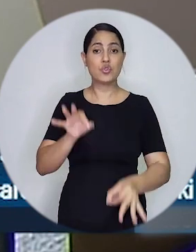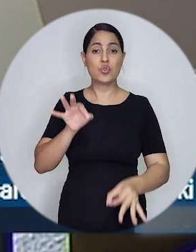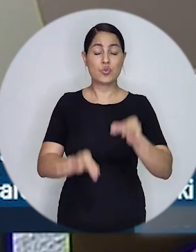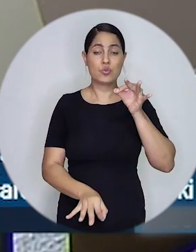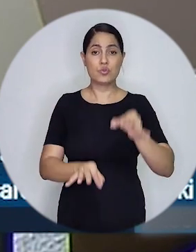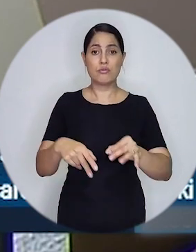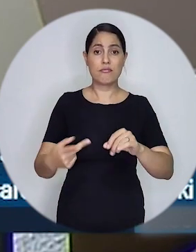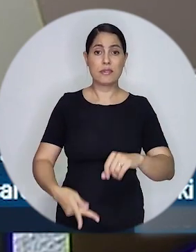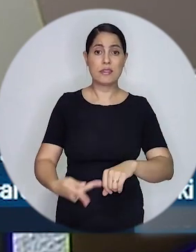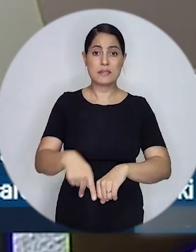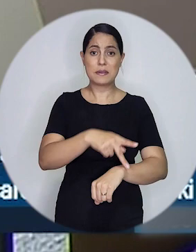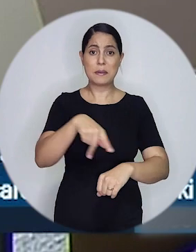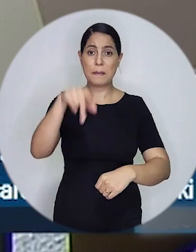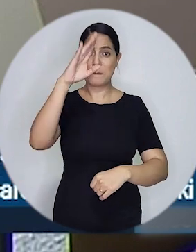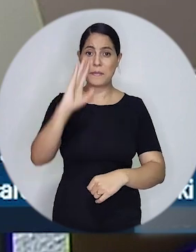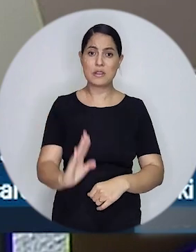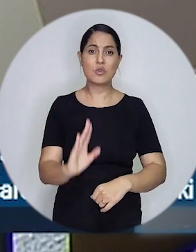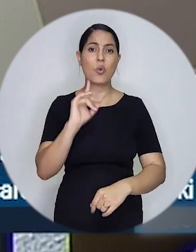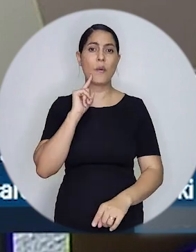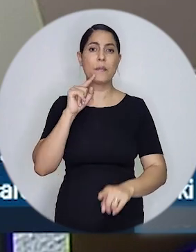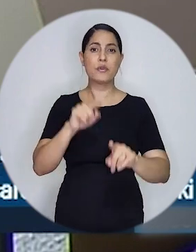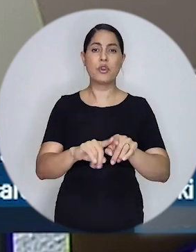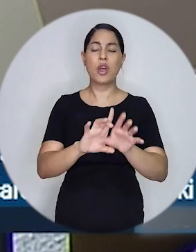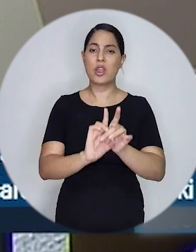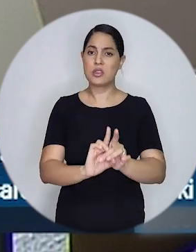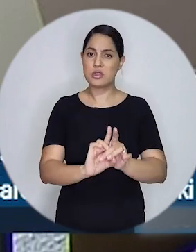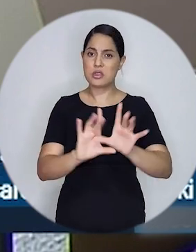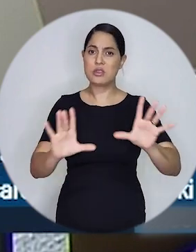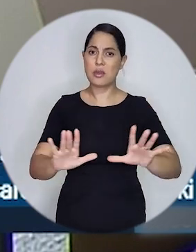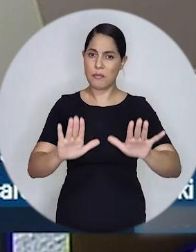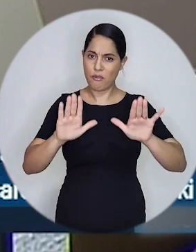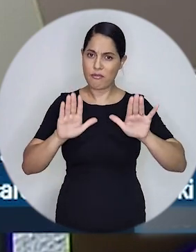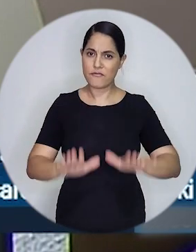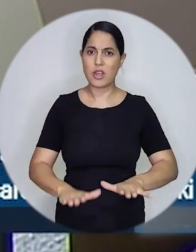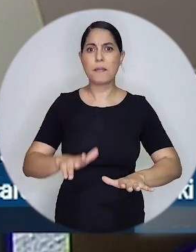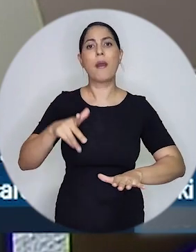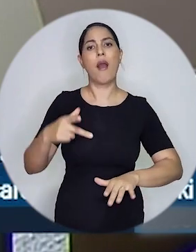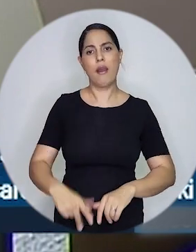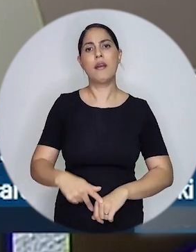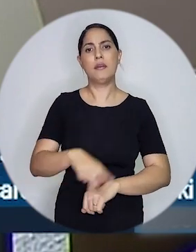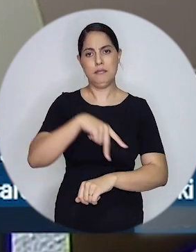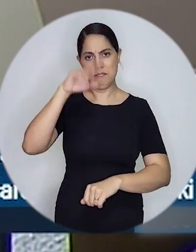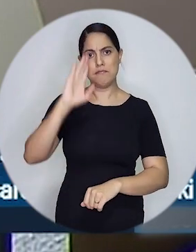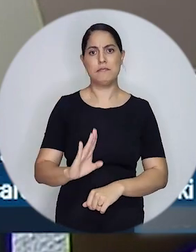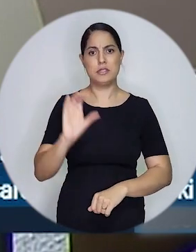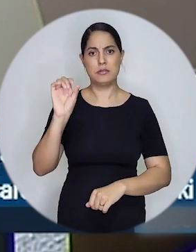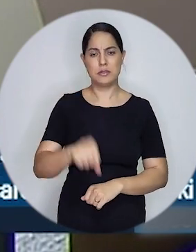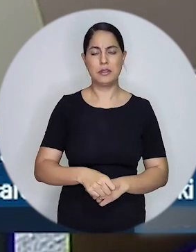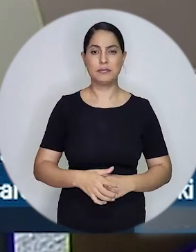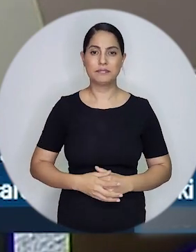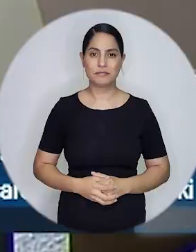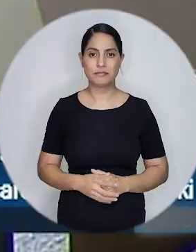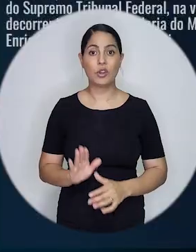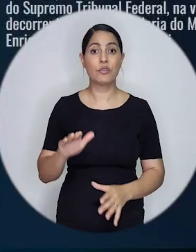para garantir justiça num país com pilares democráticos sólidos, como é o